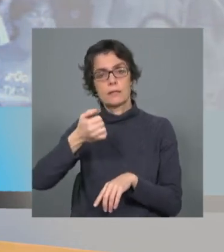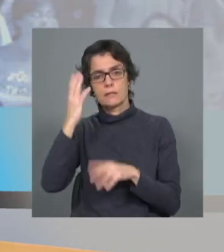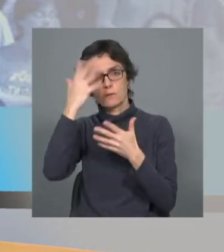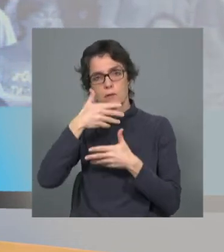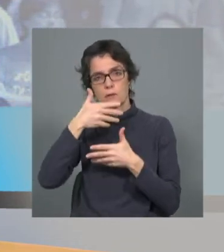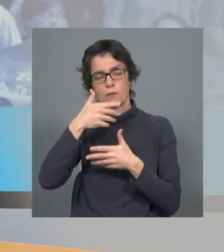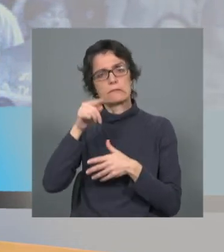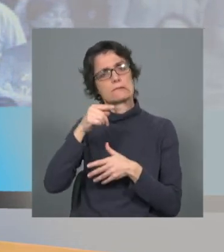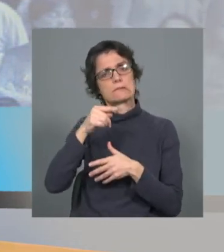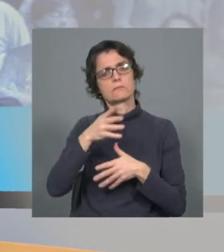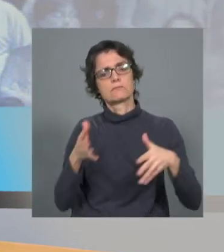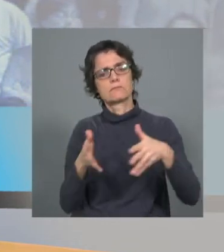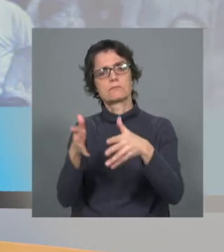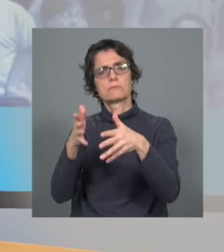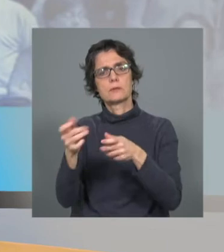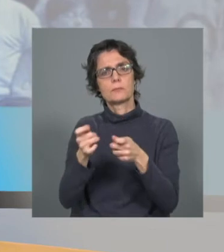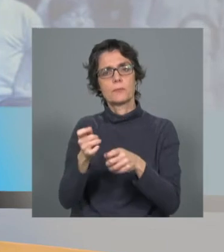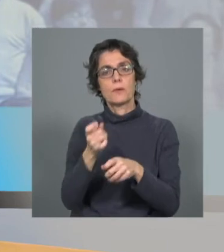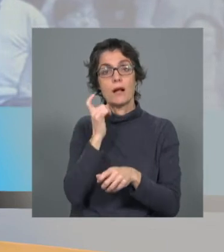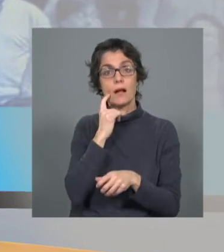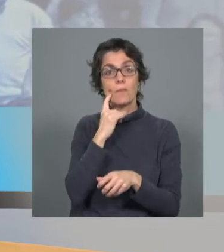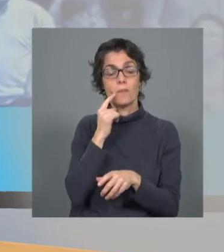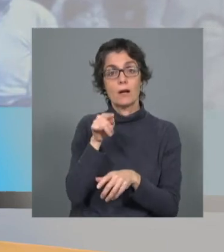de preparação para a Páscoa, em